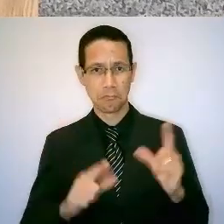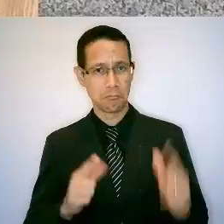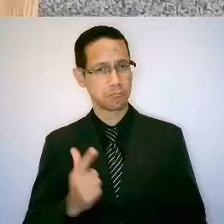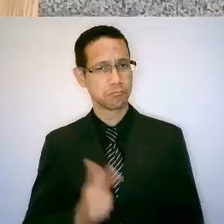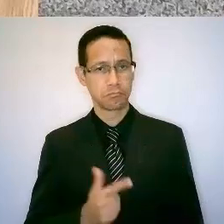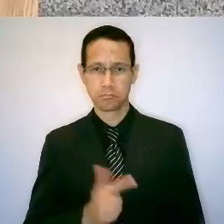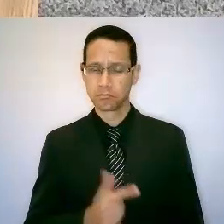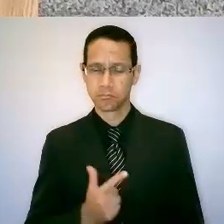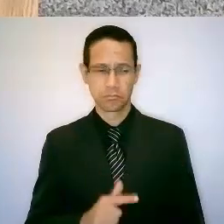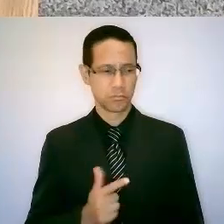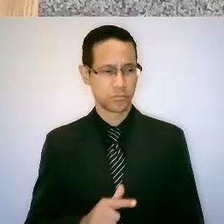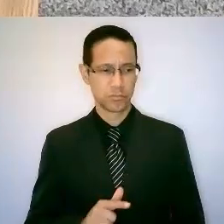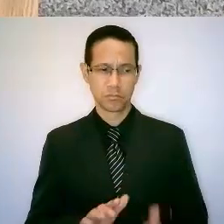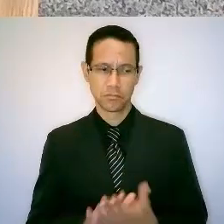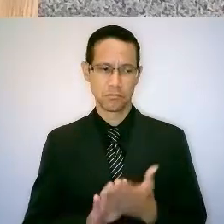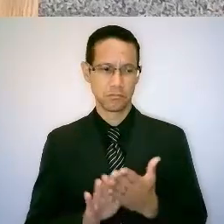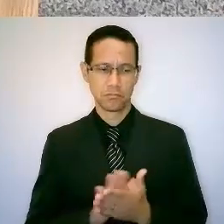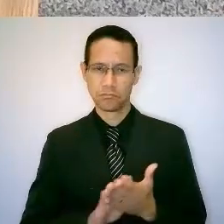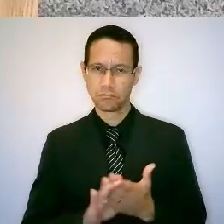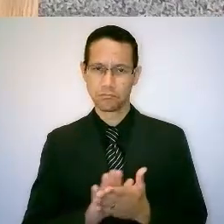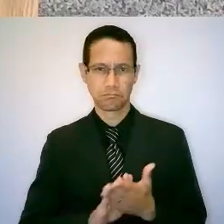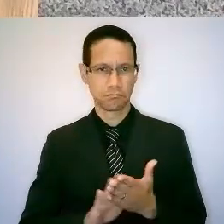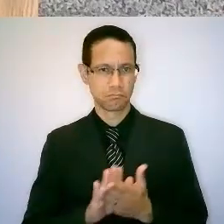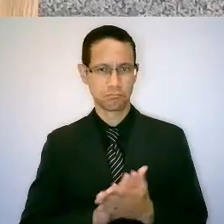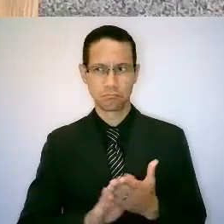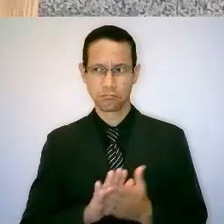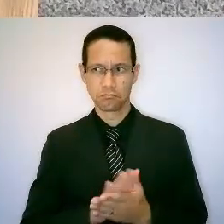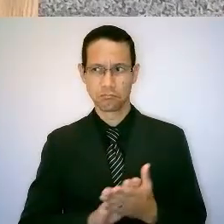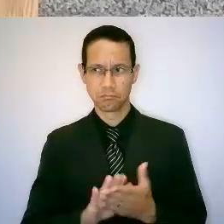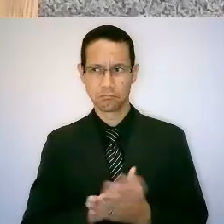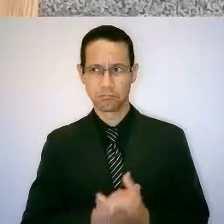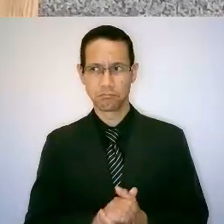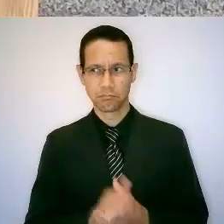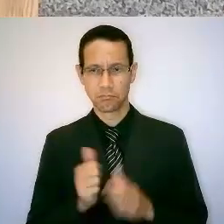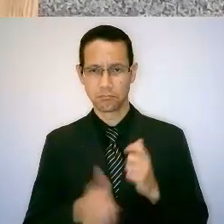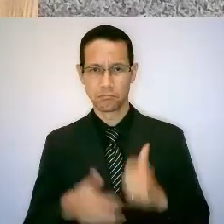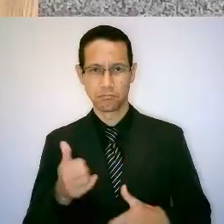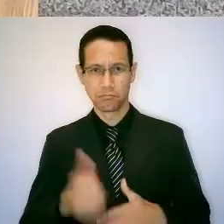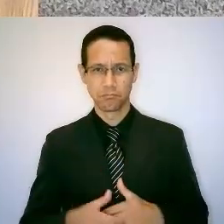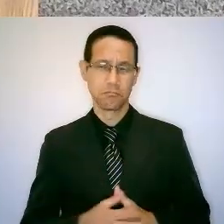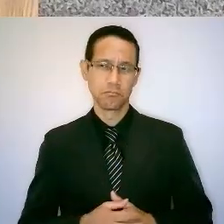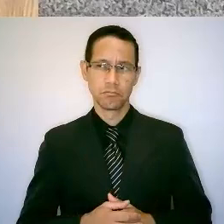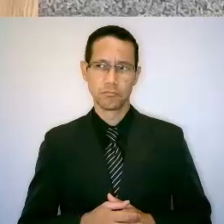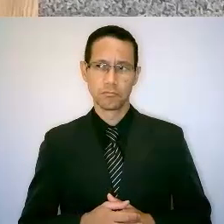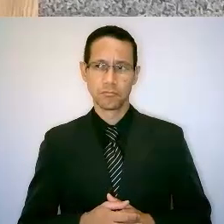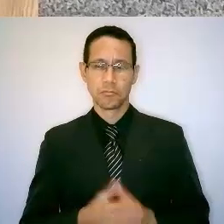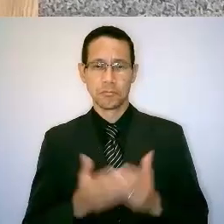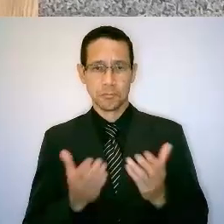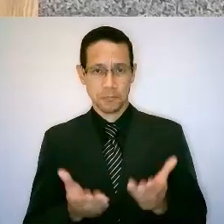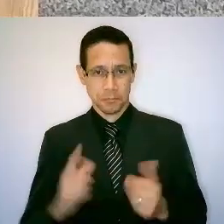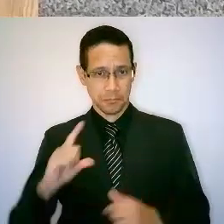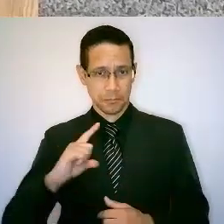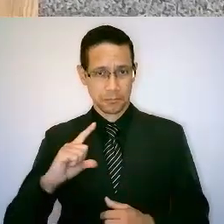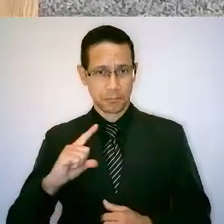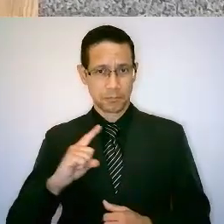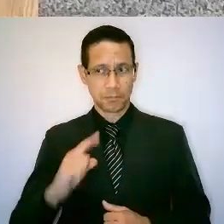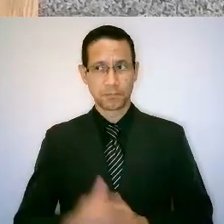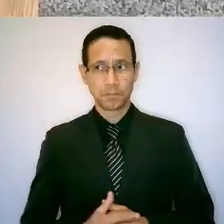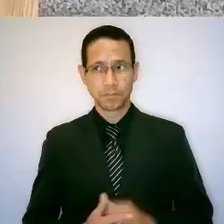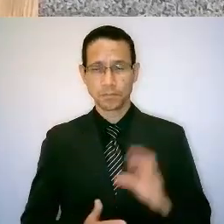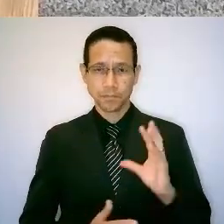continuar não há nenhum elemento nesse sentido do que eu acabei de falar então excelência nós estamos aqui numa situação